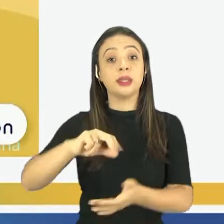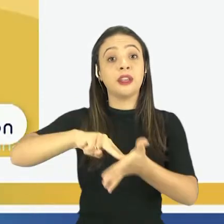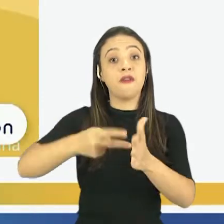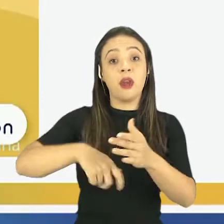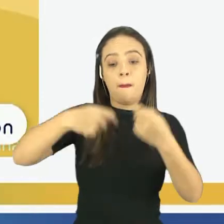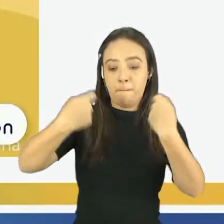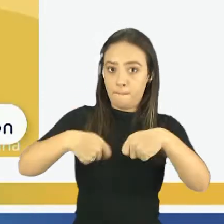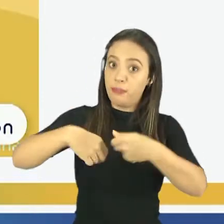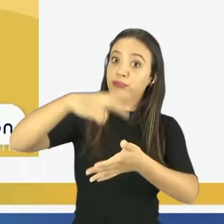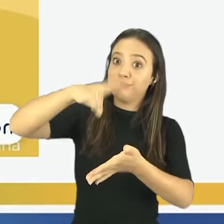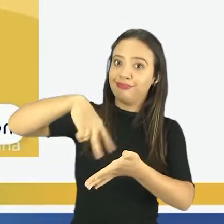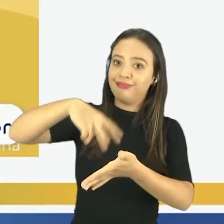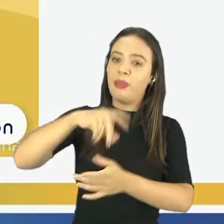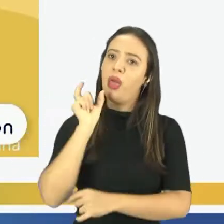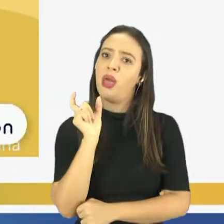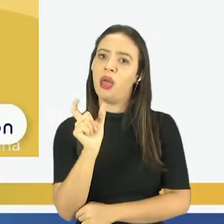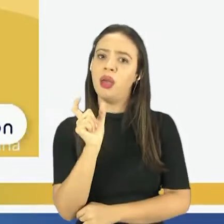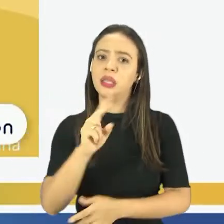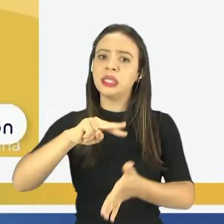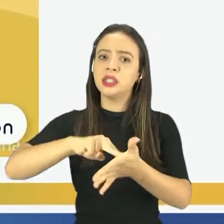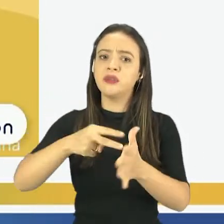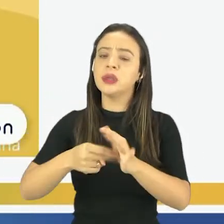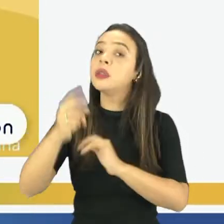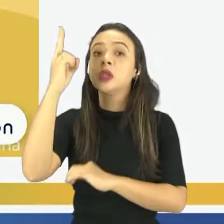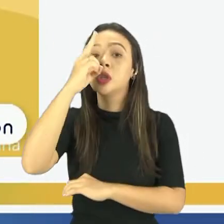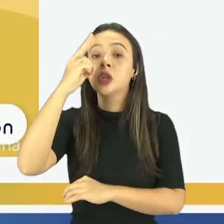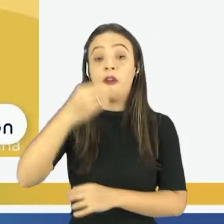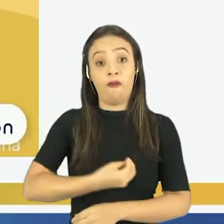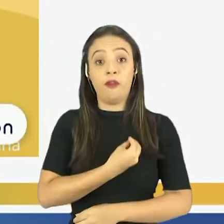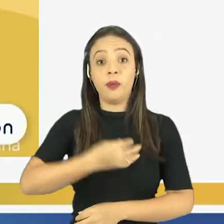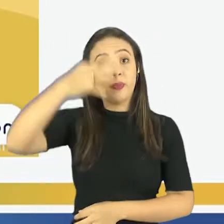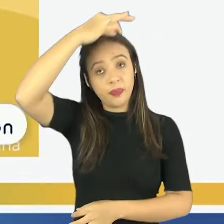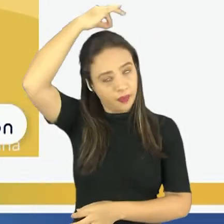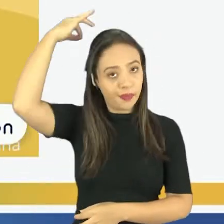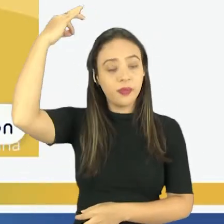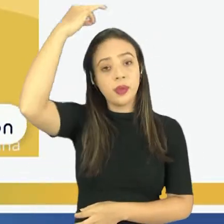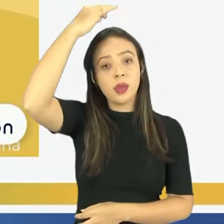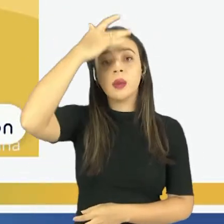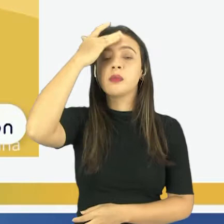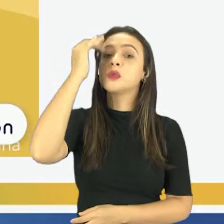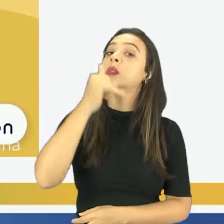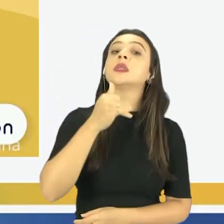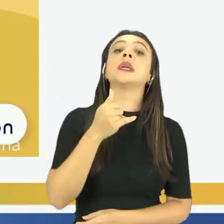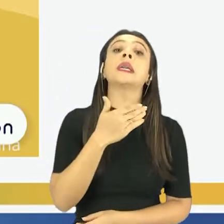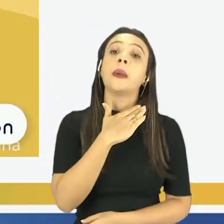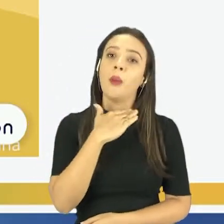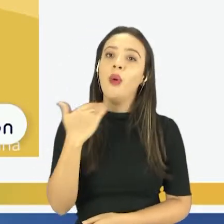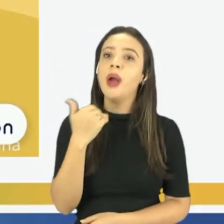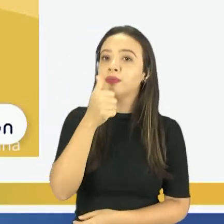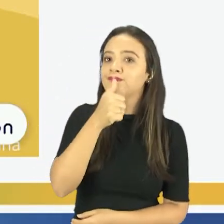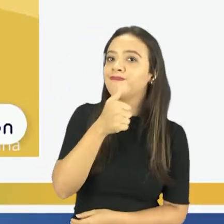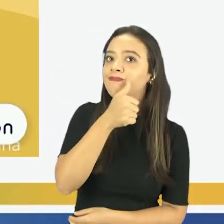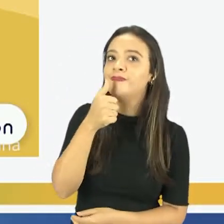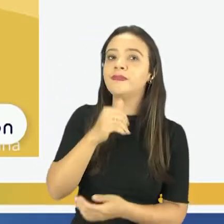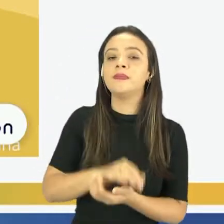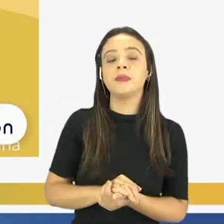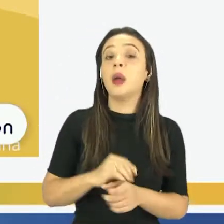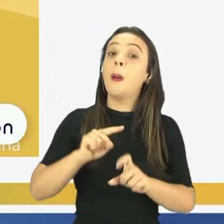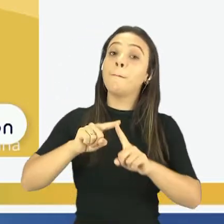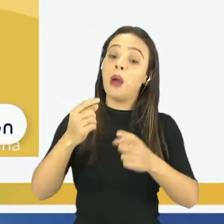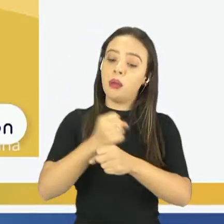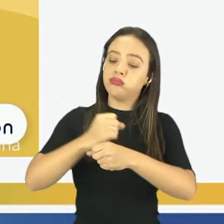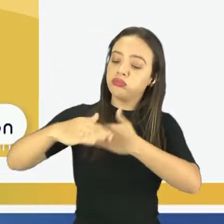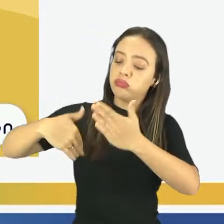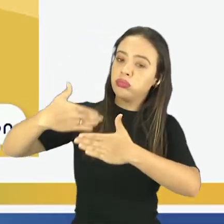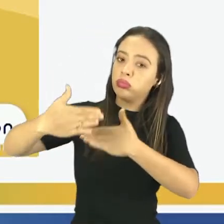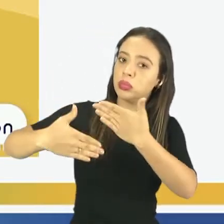lido. Esse termo era atribuído às histórias da vida de santos e mártires, mas com o passar do tempo passou a ser